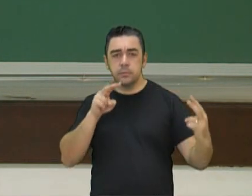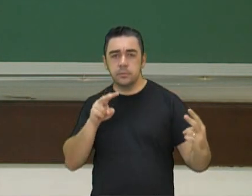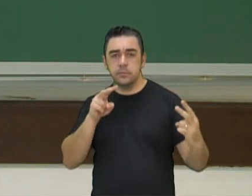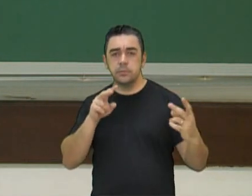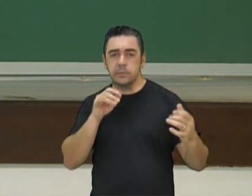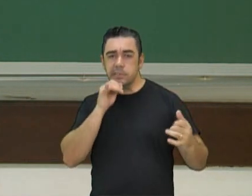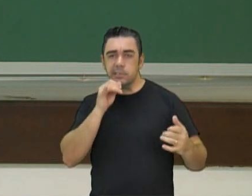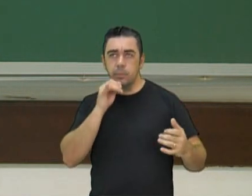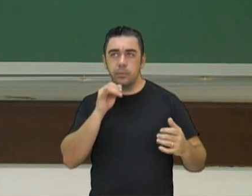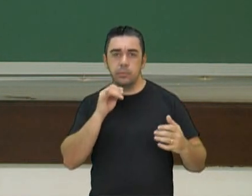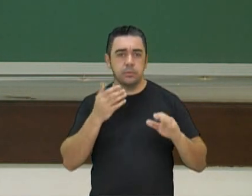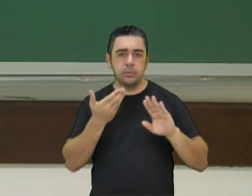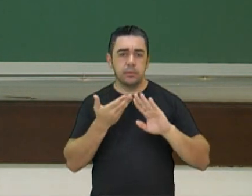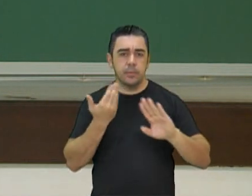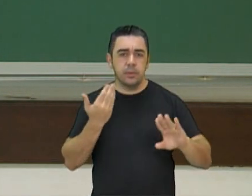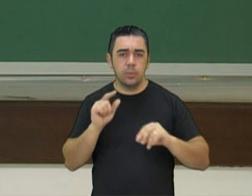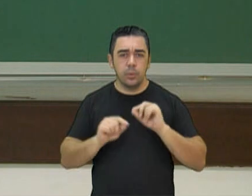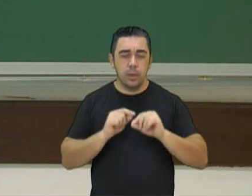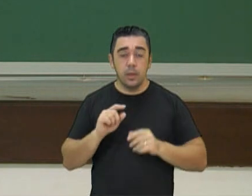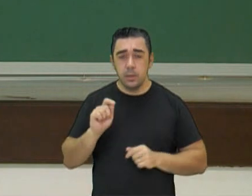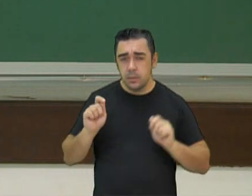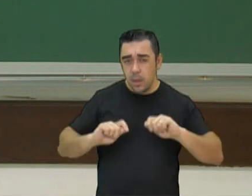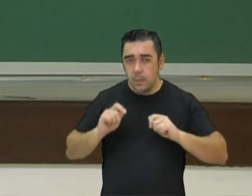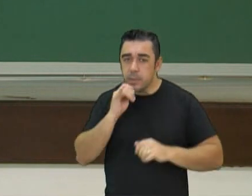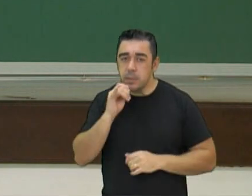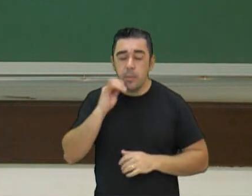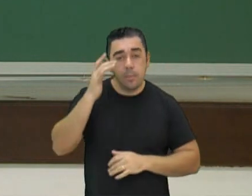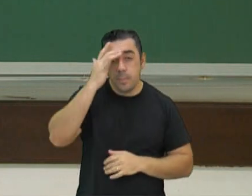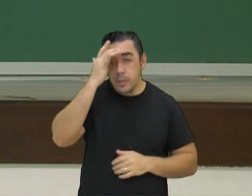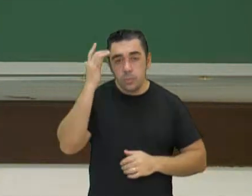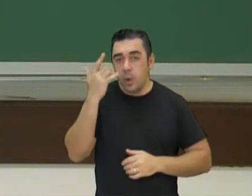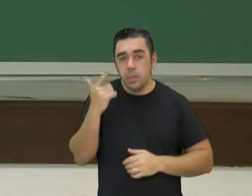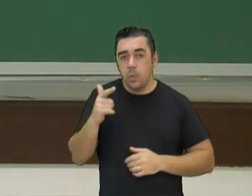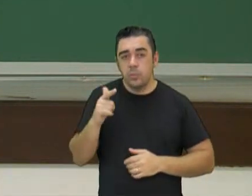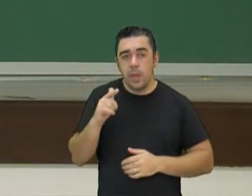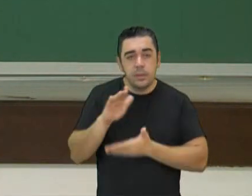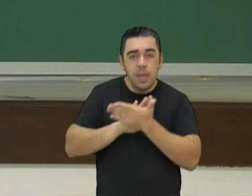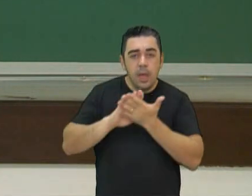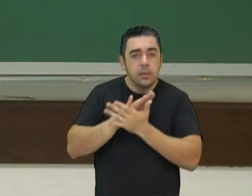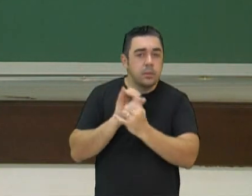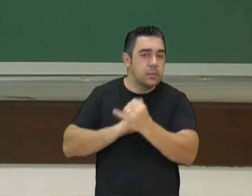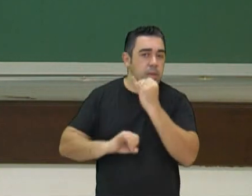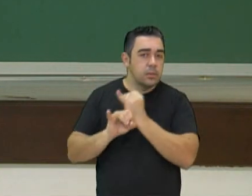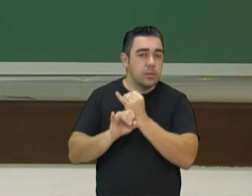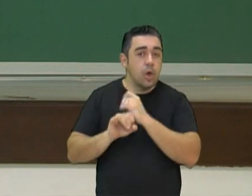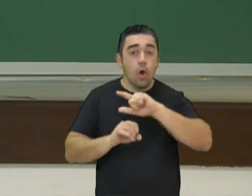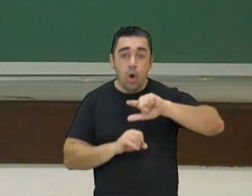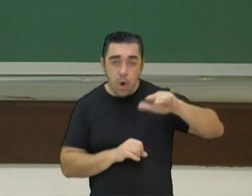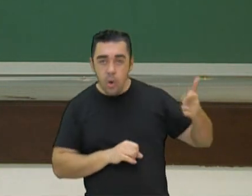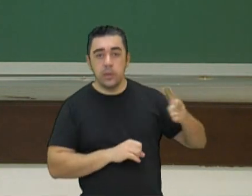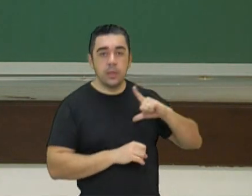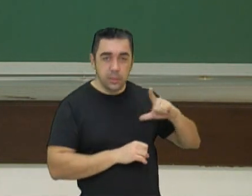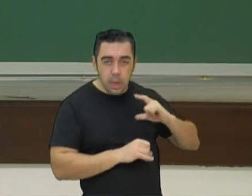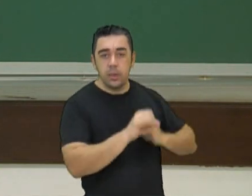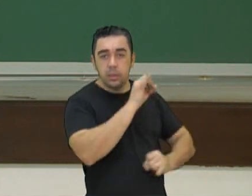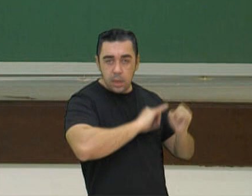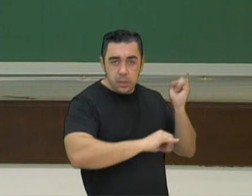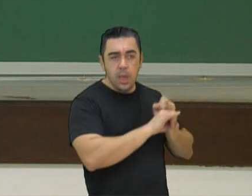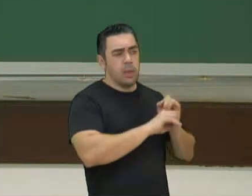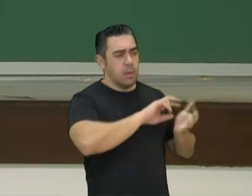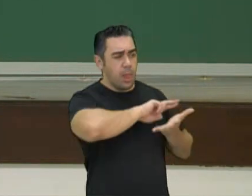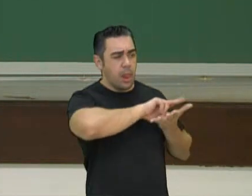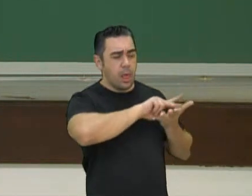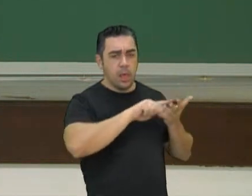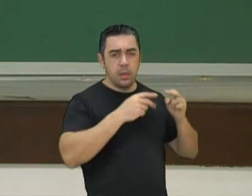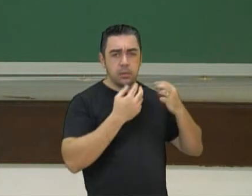Então, eles poderiam considerar que tem pessoas que não têm acesso a nada, enquanto outras pessoas têm muita tecnologia